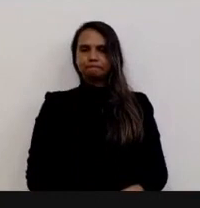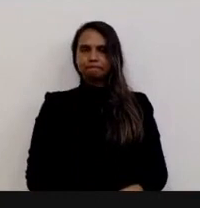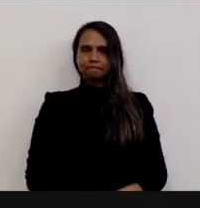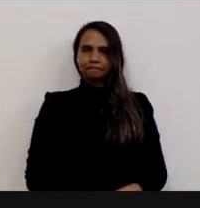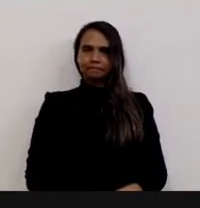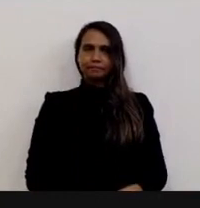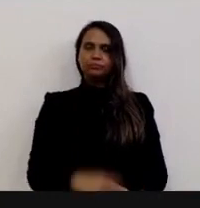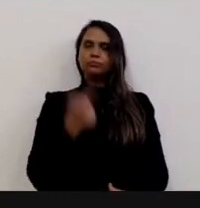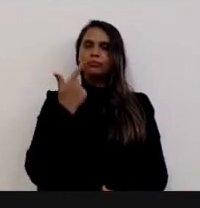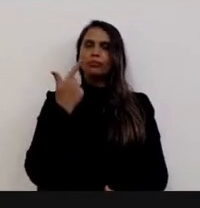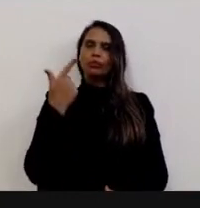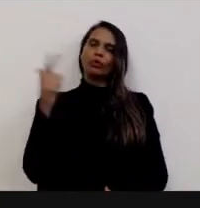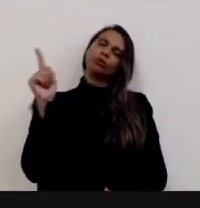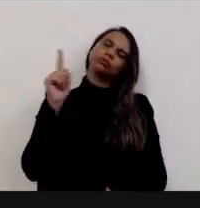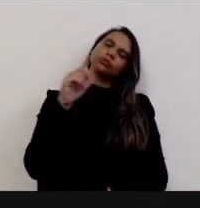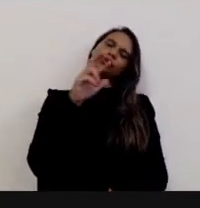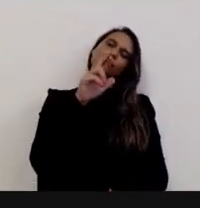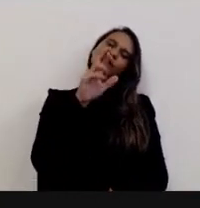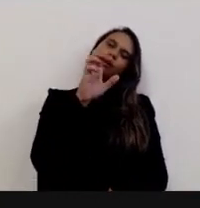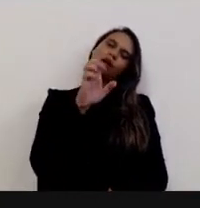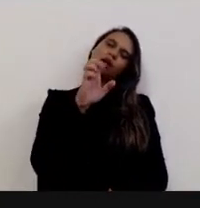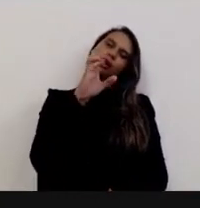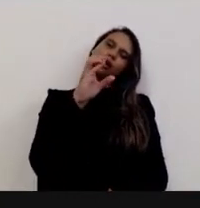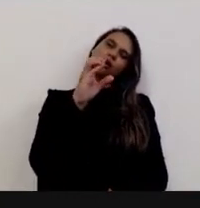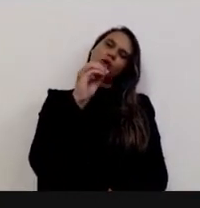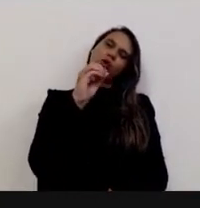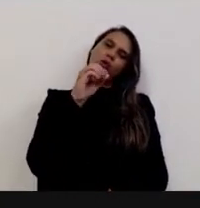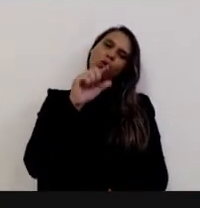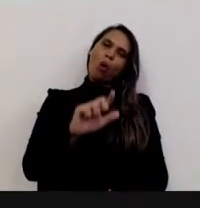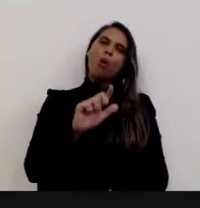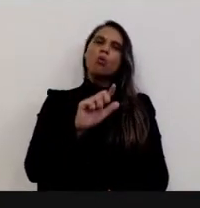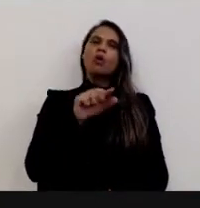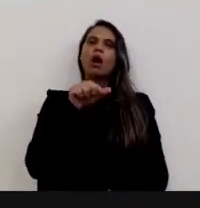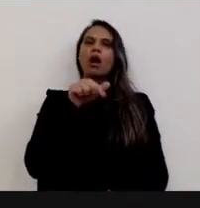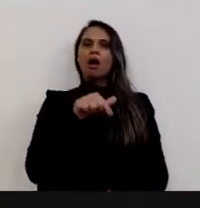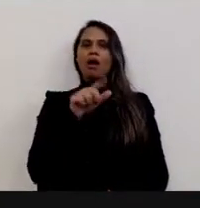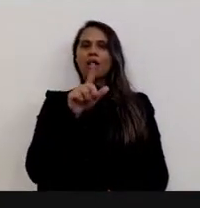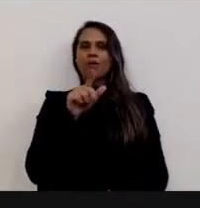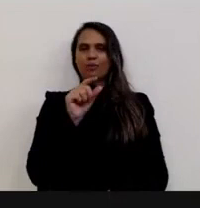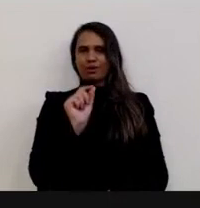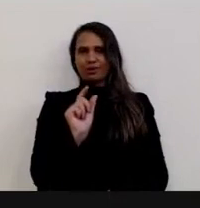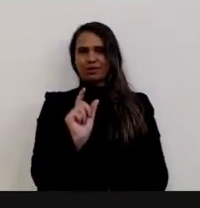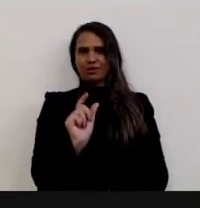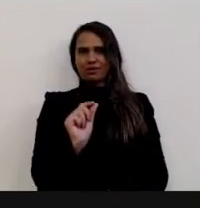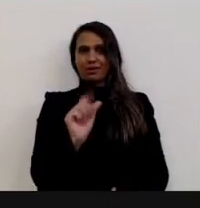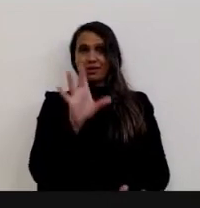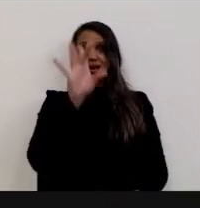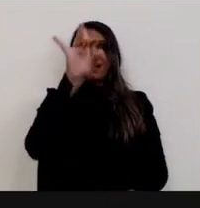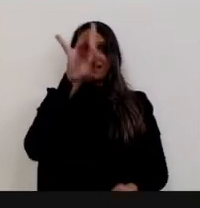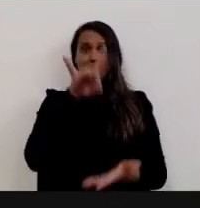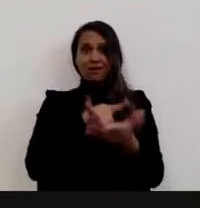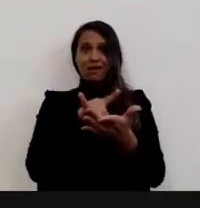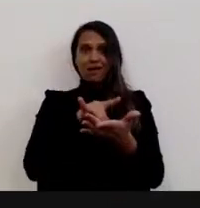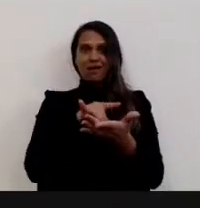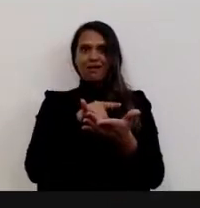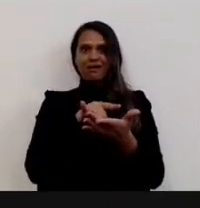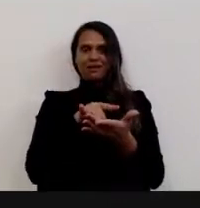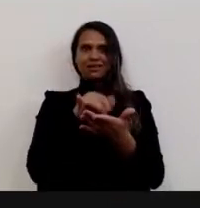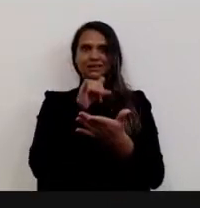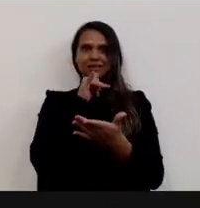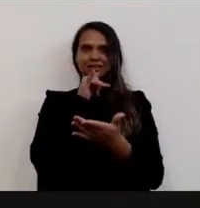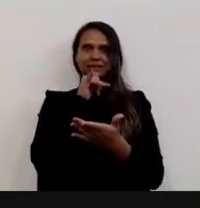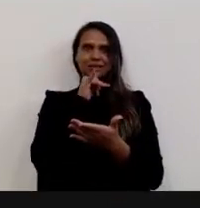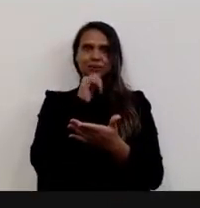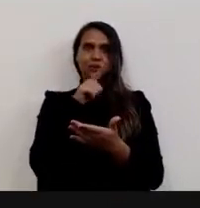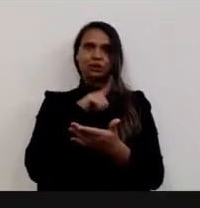Eu tenho um outro que chama recall, que é o percentual de detecção positivas entre os reais positivos. Então, assim, se eu